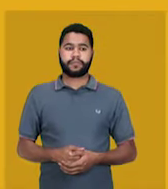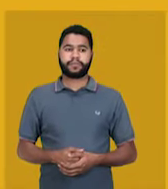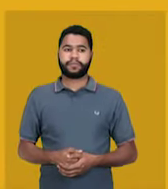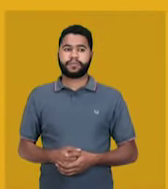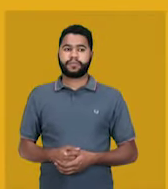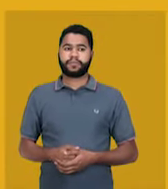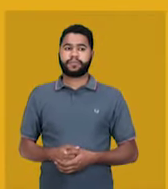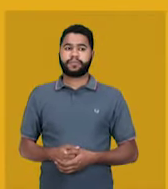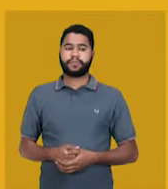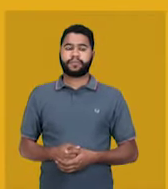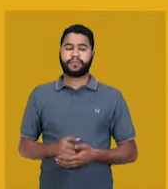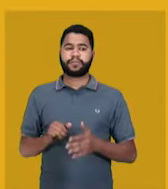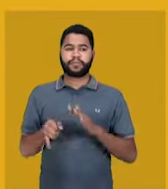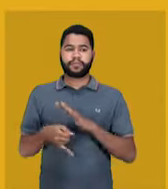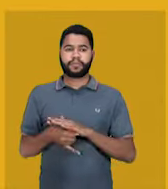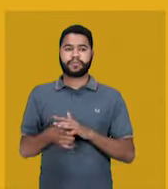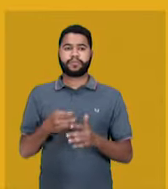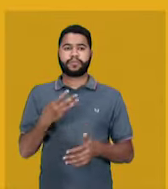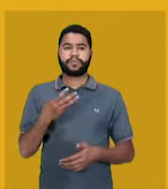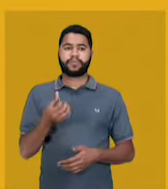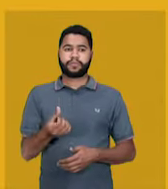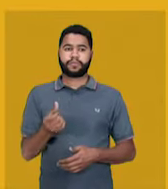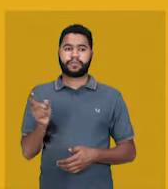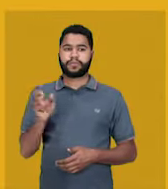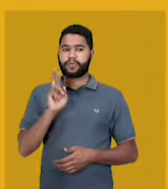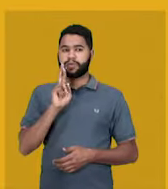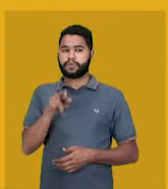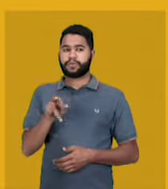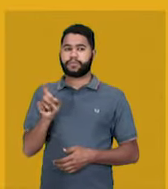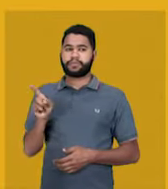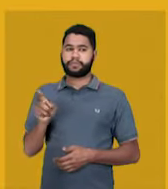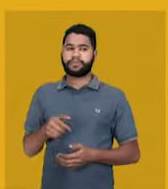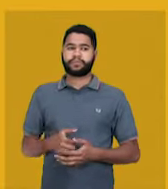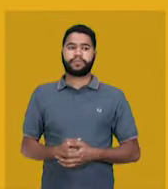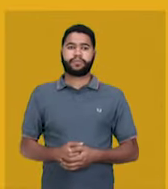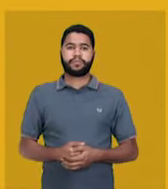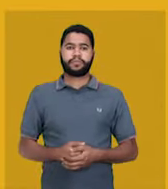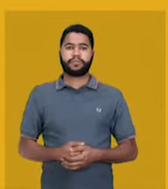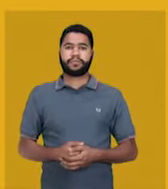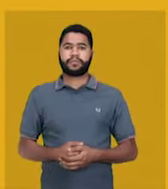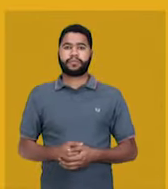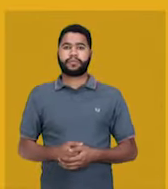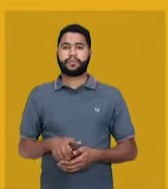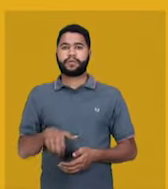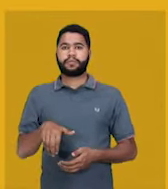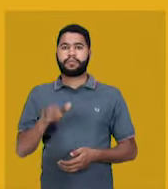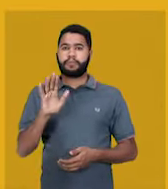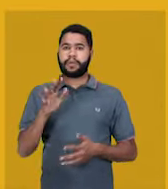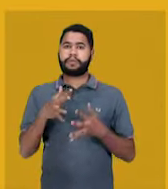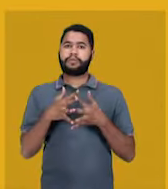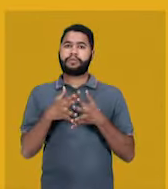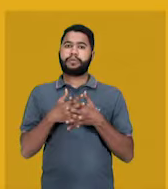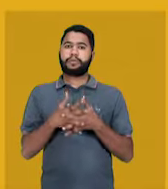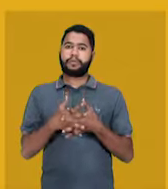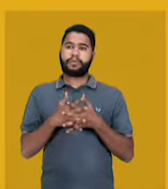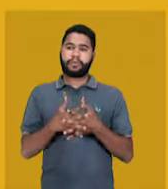sobre 36. Chegamos no resultado. Essa é uma fração mais complicadinha, né? Vamos dizer